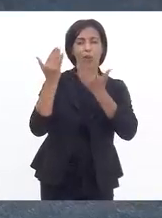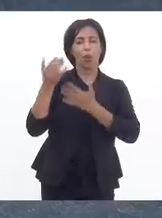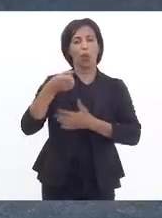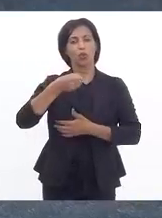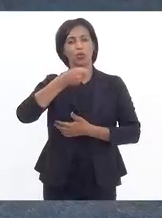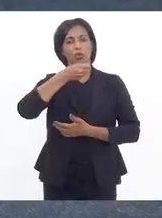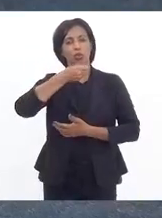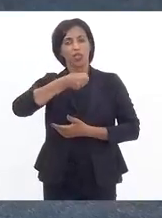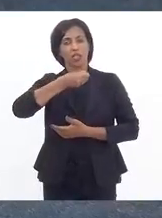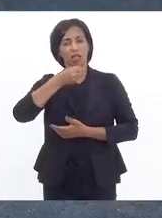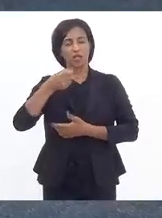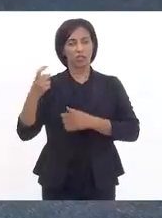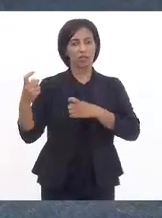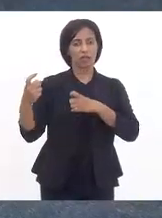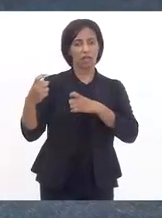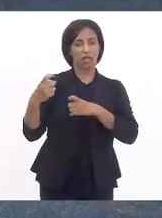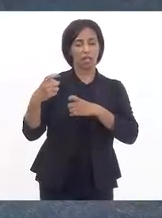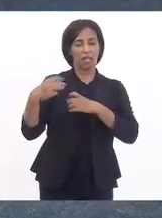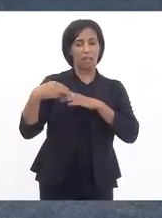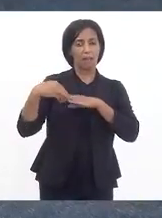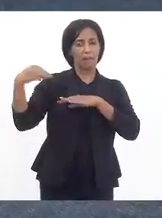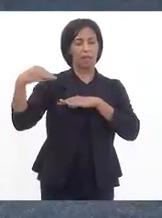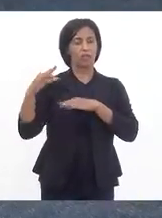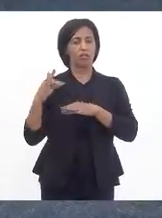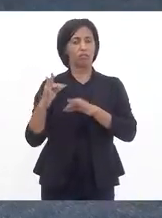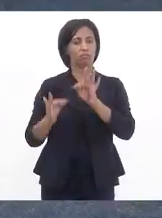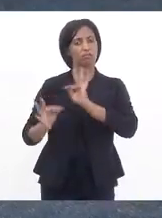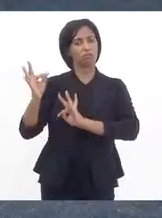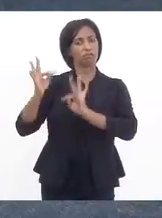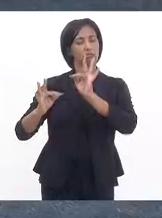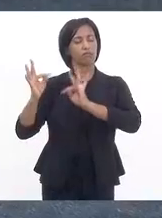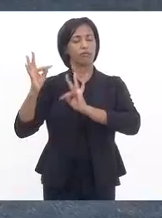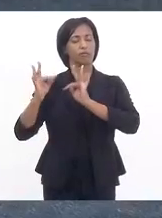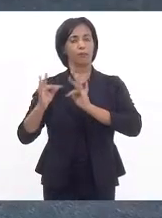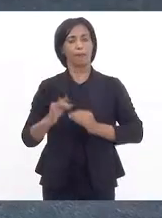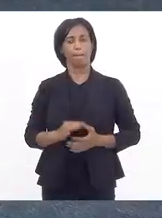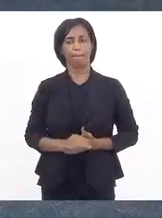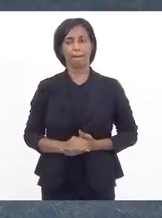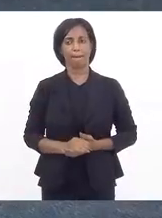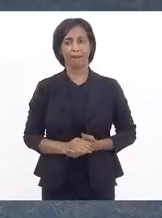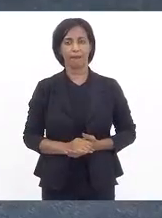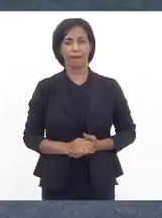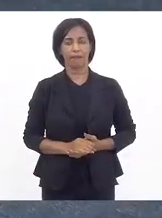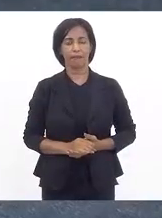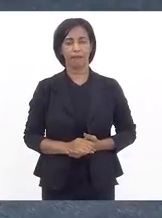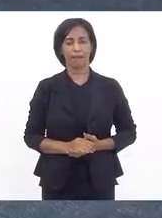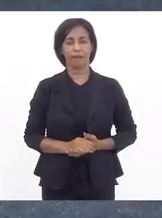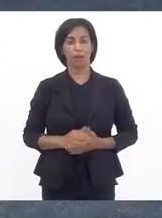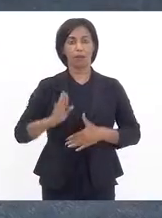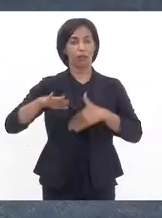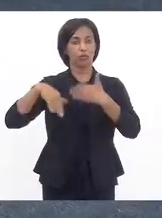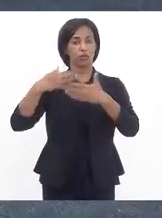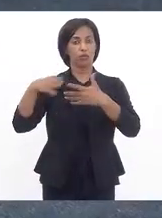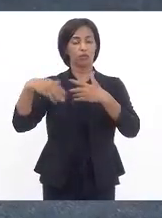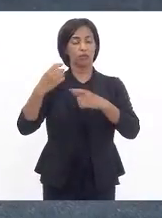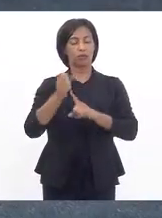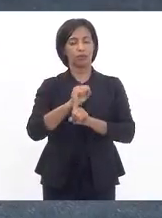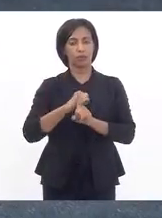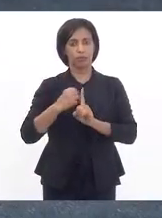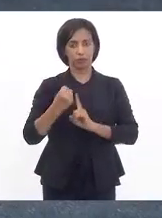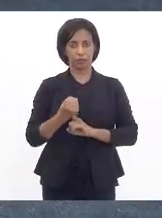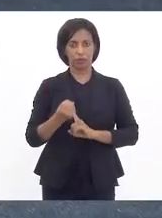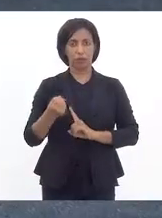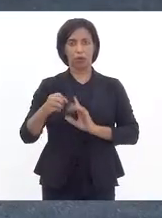Jornalista ele é mestre em tecnologia é tecnologia para o desenvolvimento social